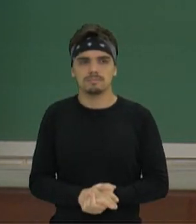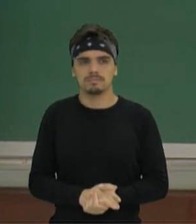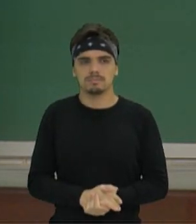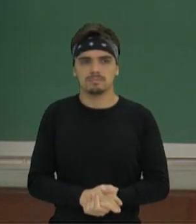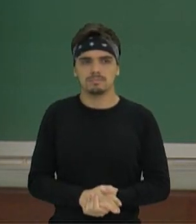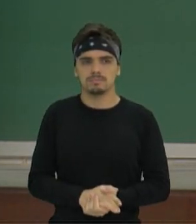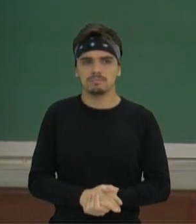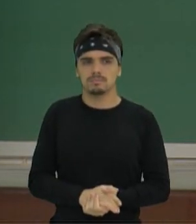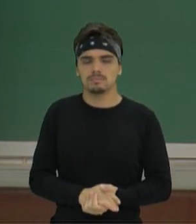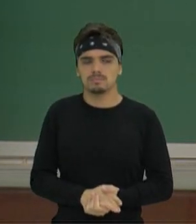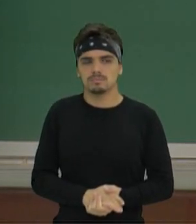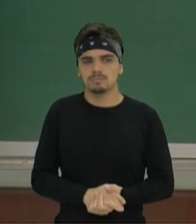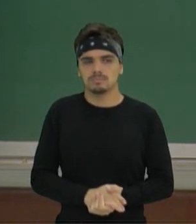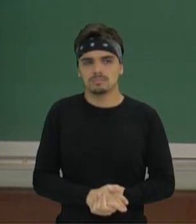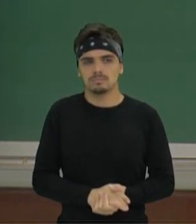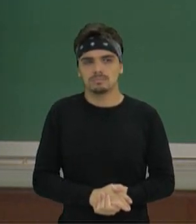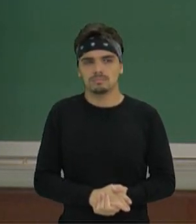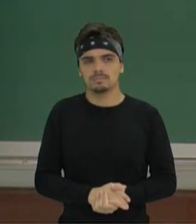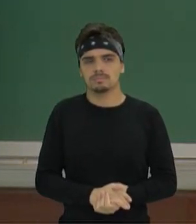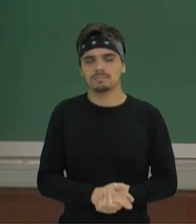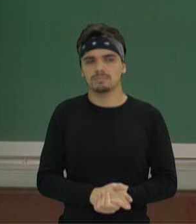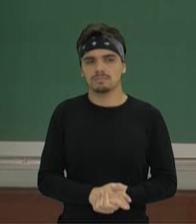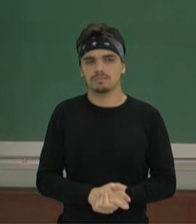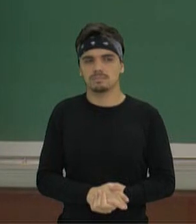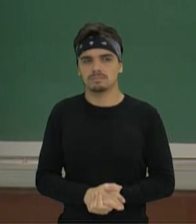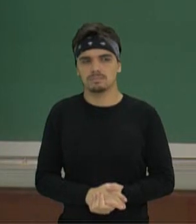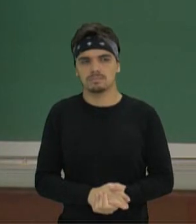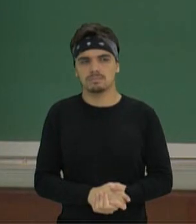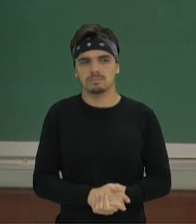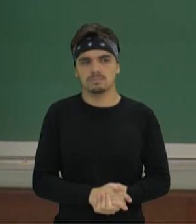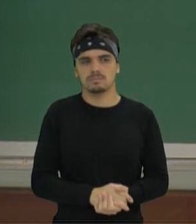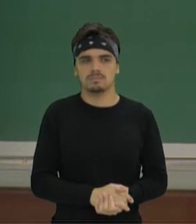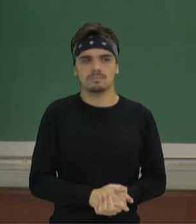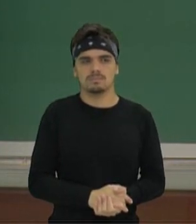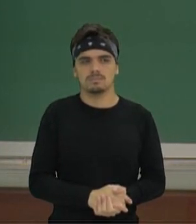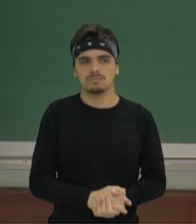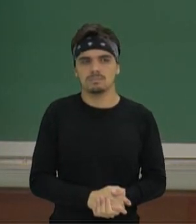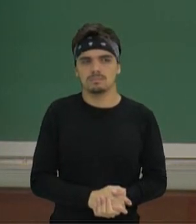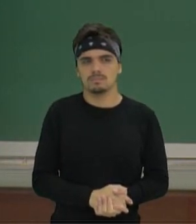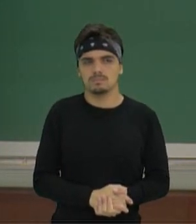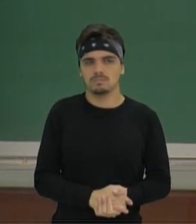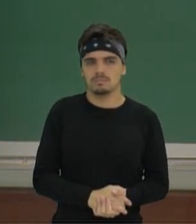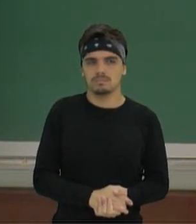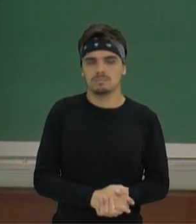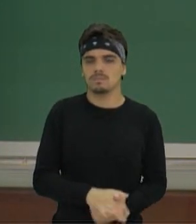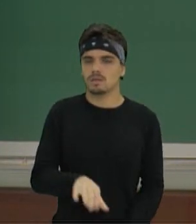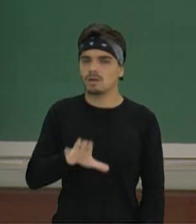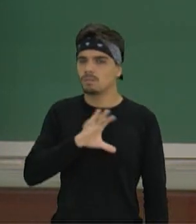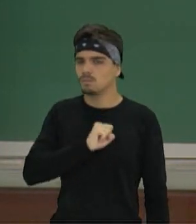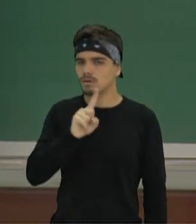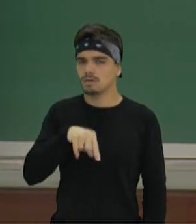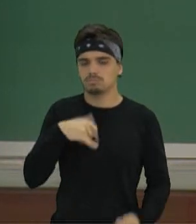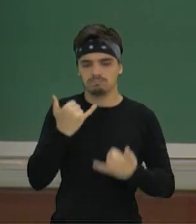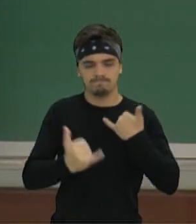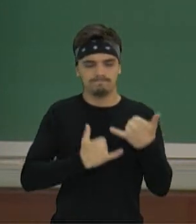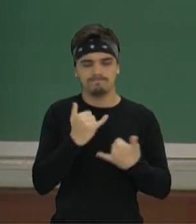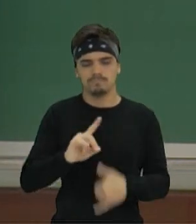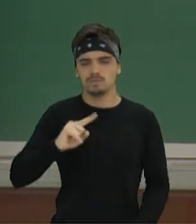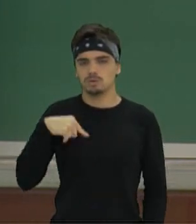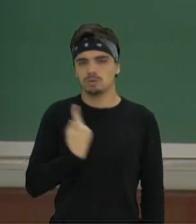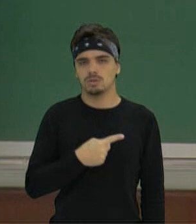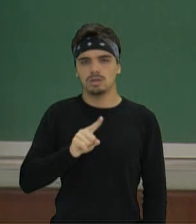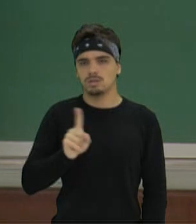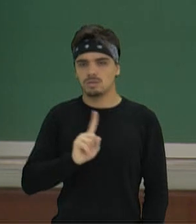game that or which two can play and both win. Né? O exemplo aqui, ó. O amor é um jogo, nós não